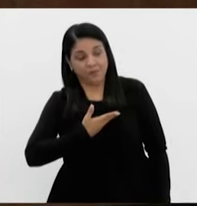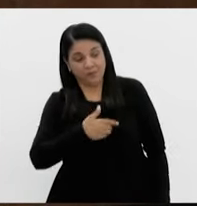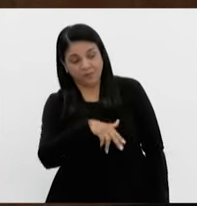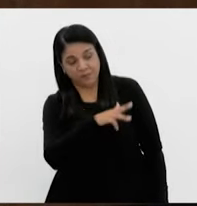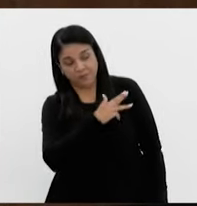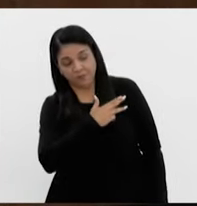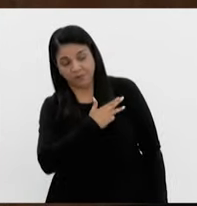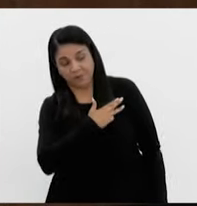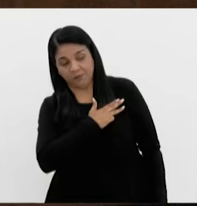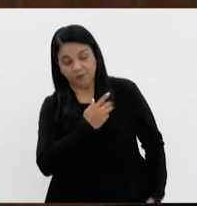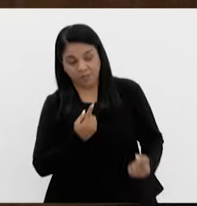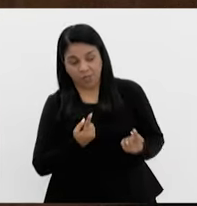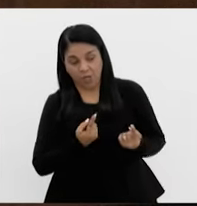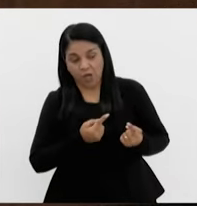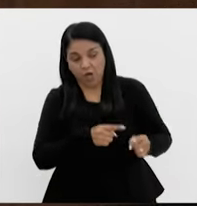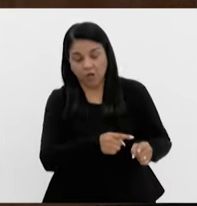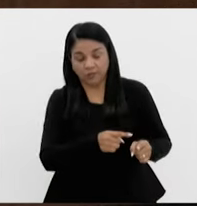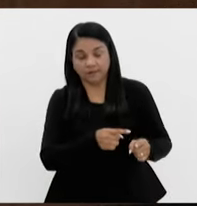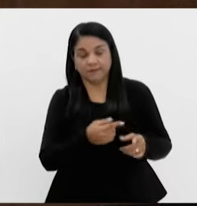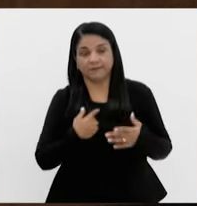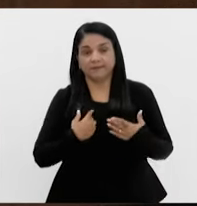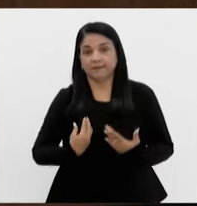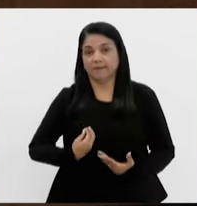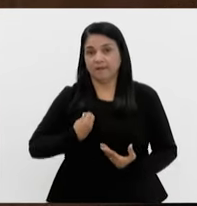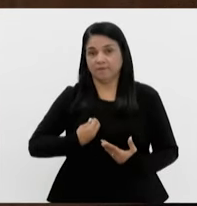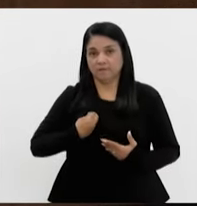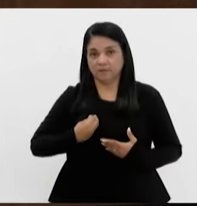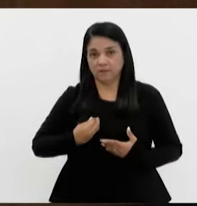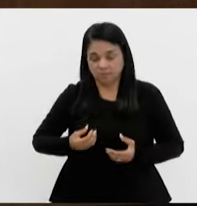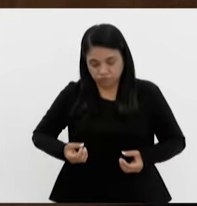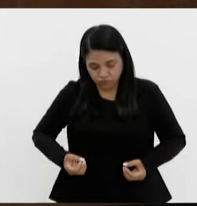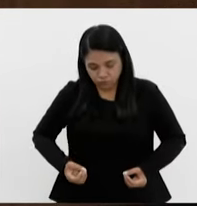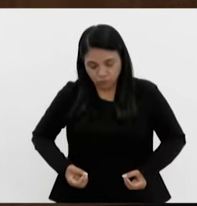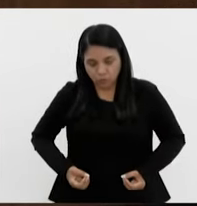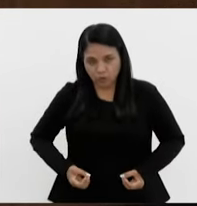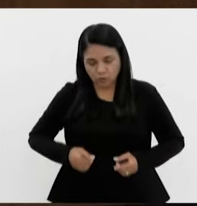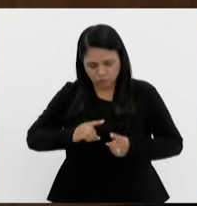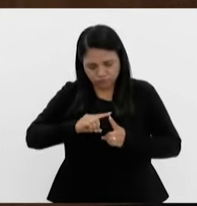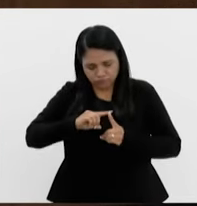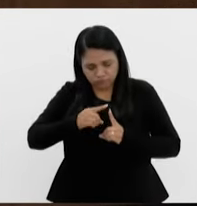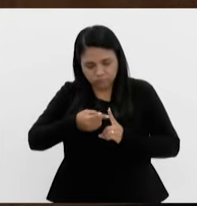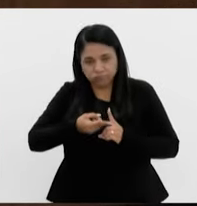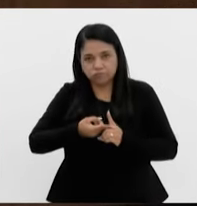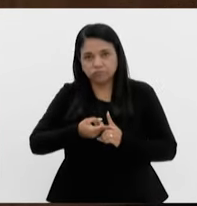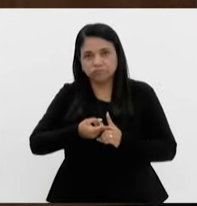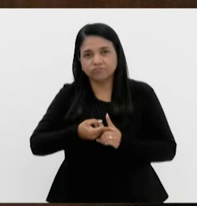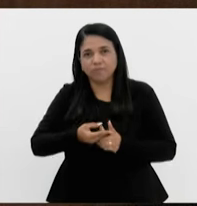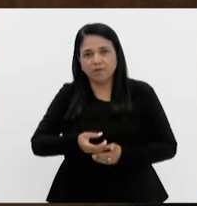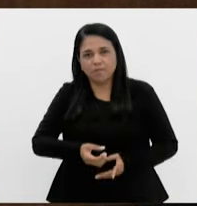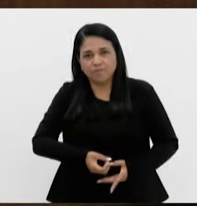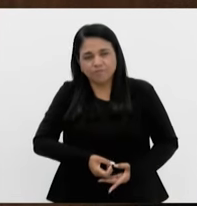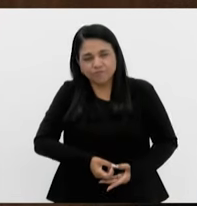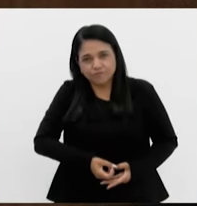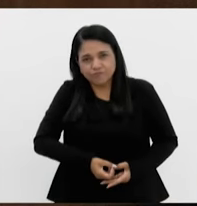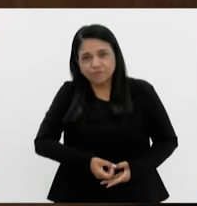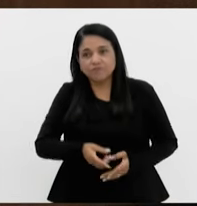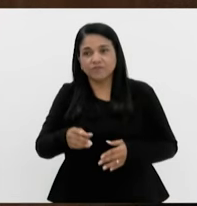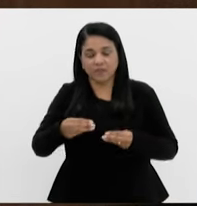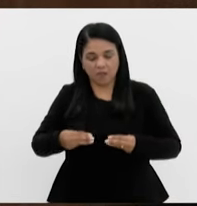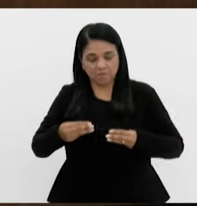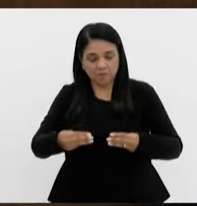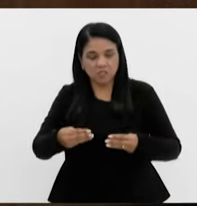tão contra essa vida intrauterina projeto do qual já foi até após a crítica ministra da Saúde